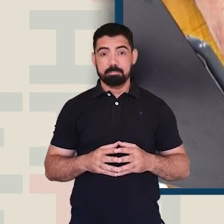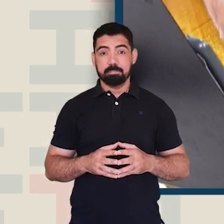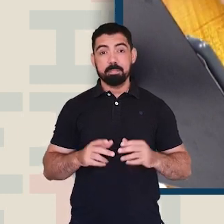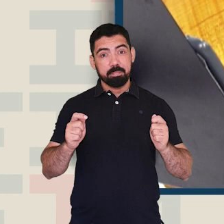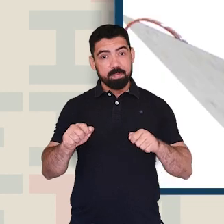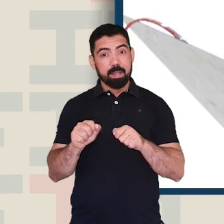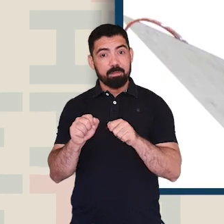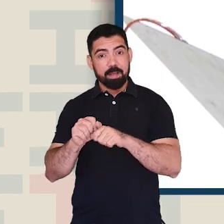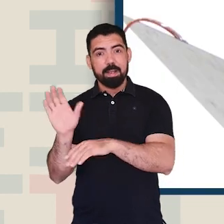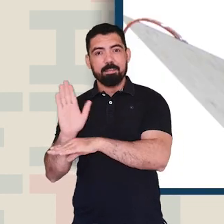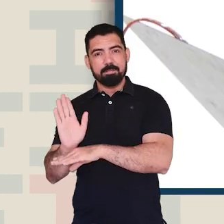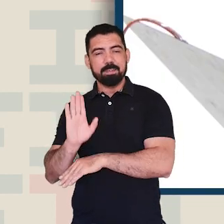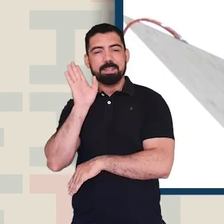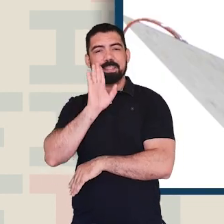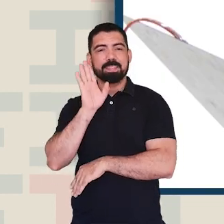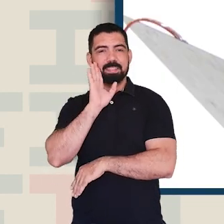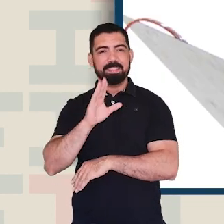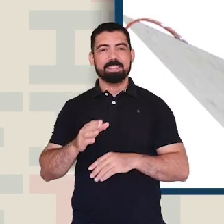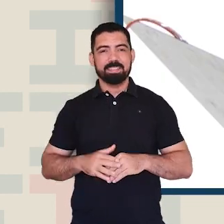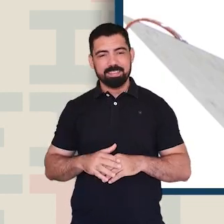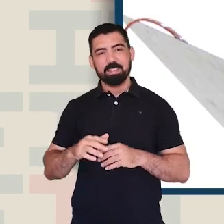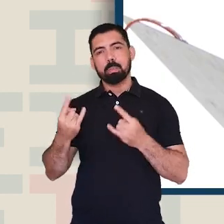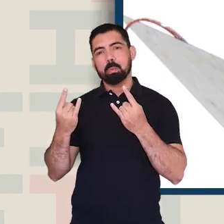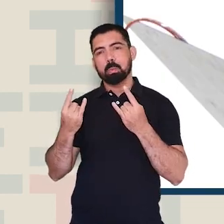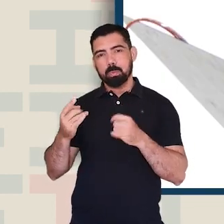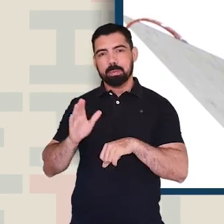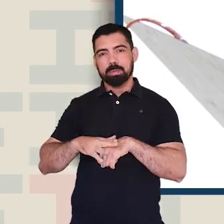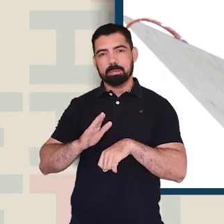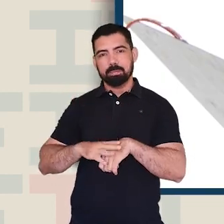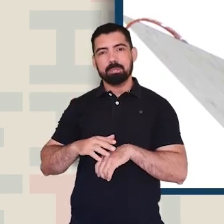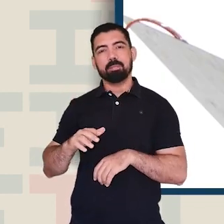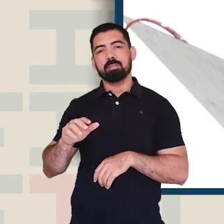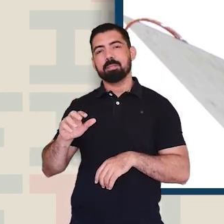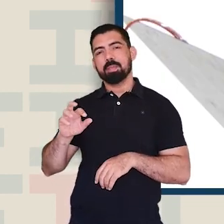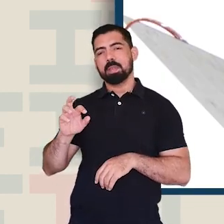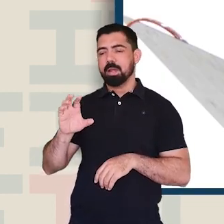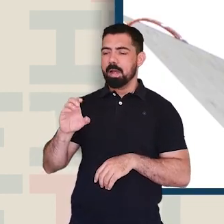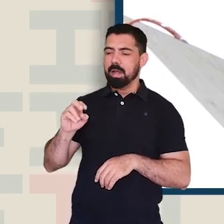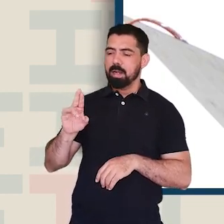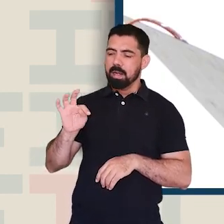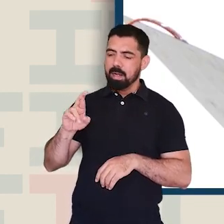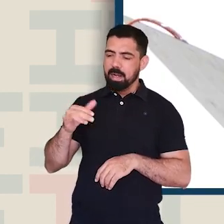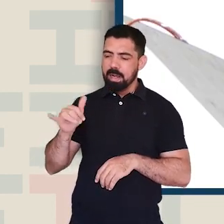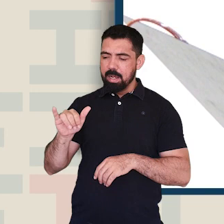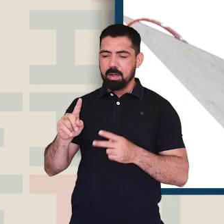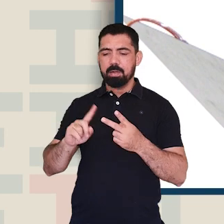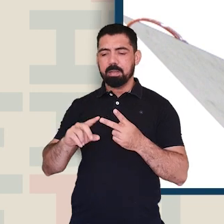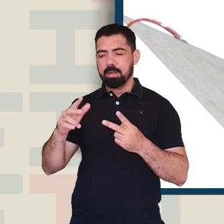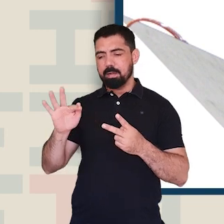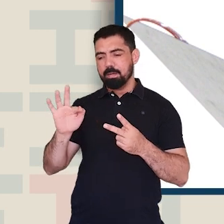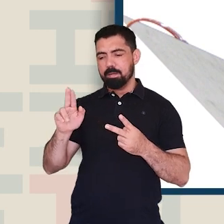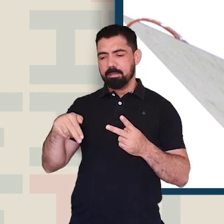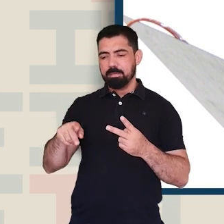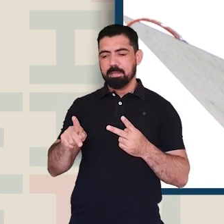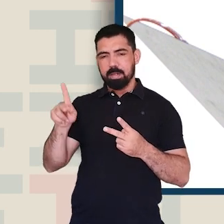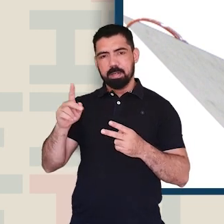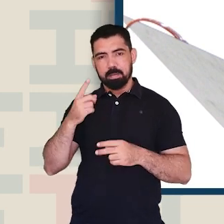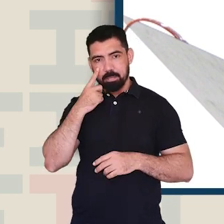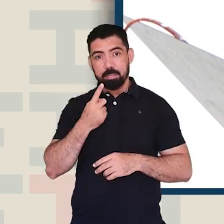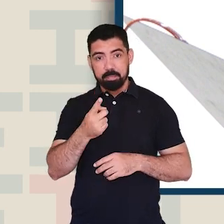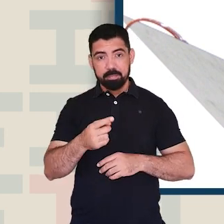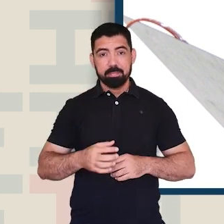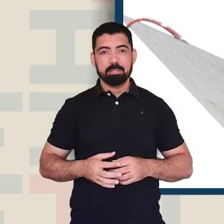Dá para fazer uns licks bem legais de rock country, rock blues e até de funk.